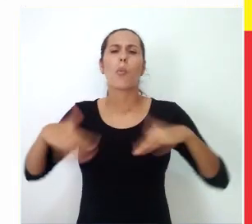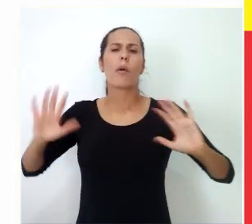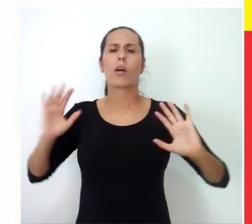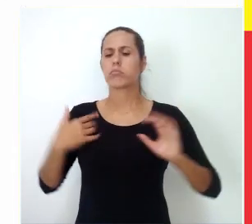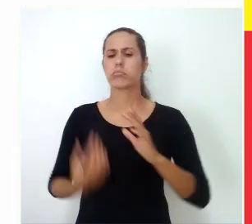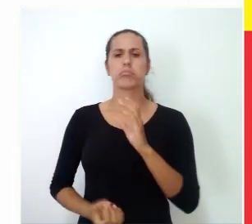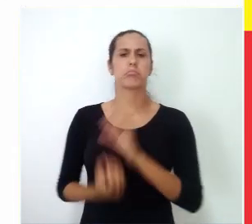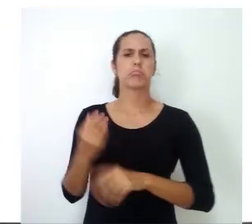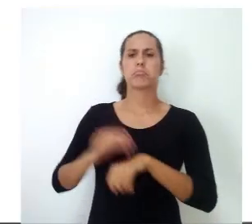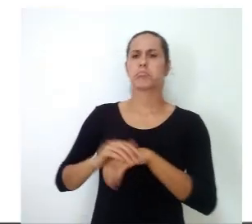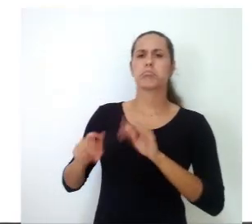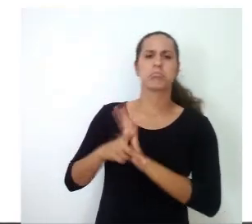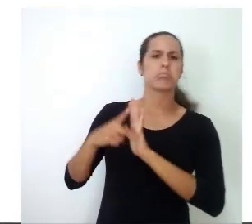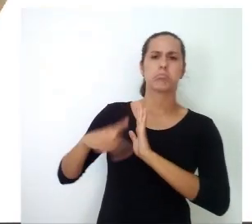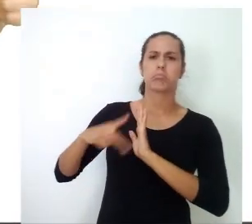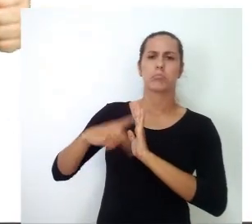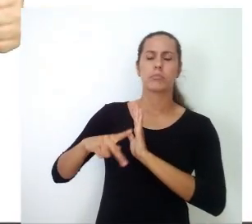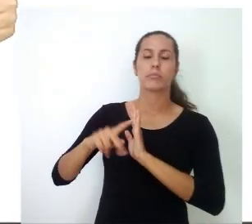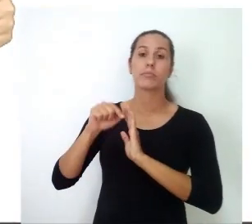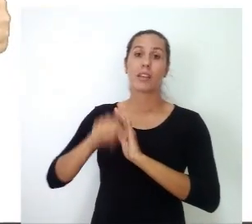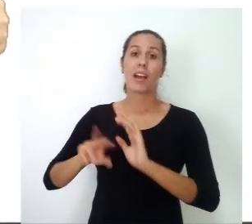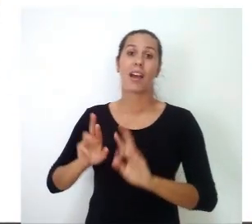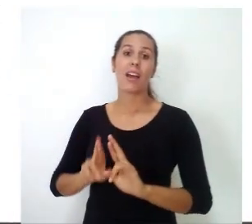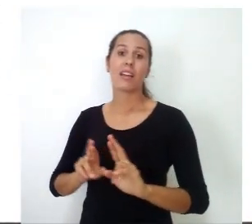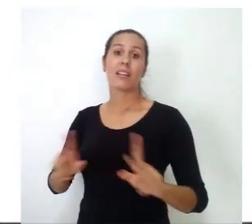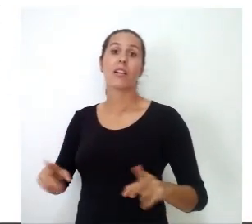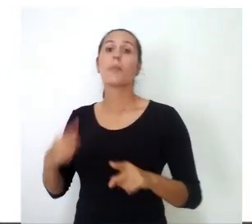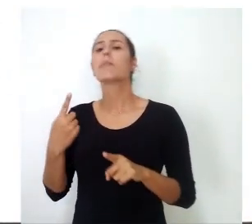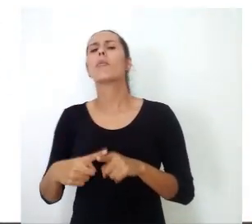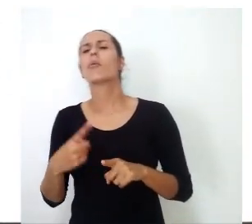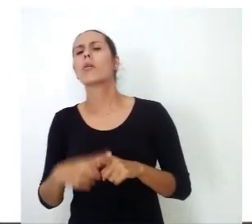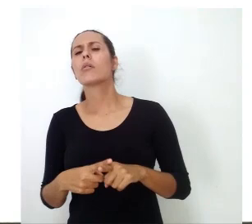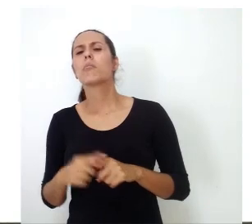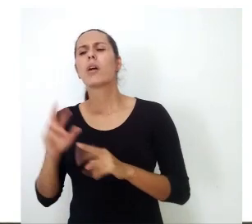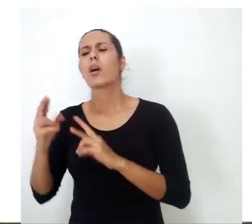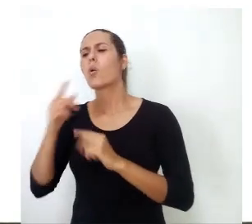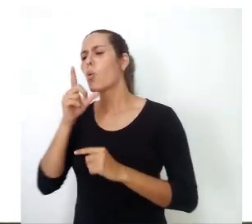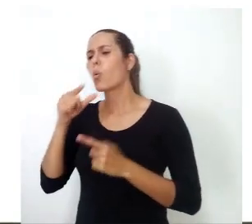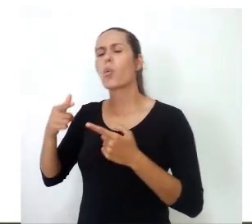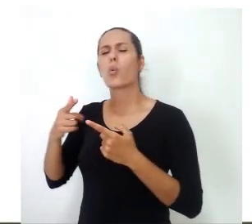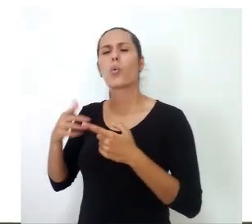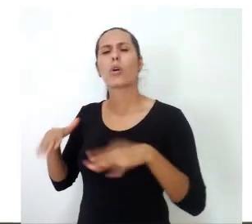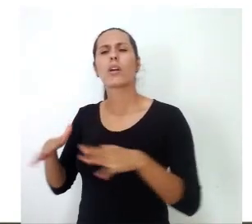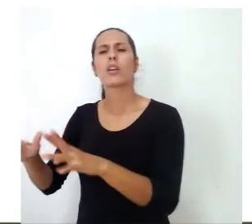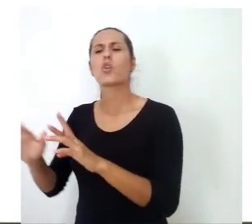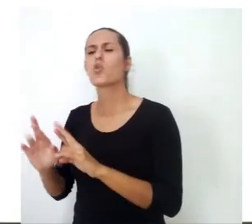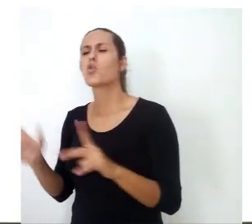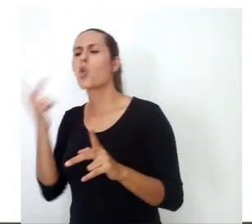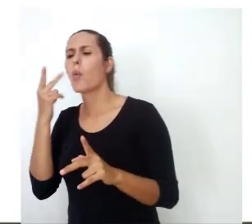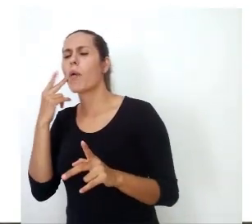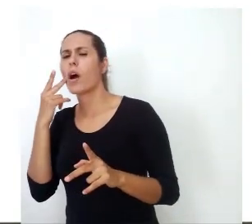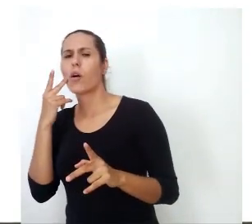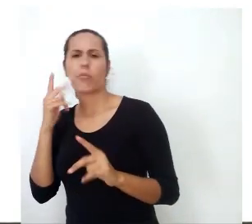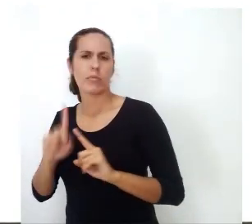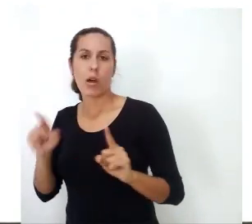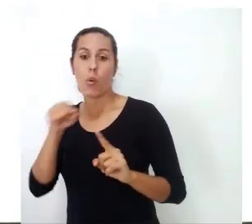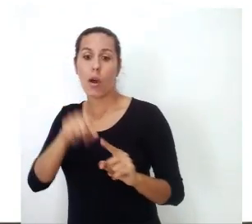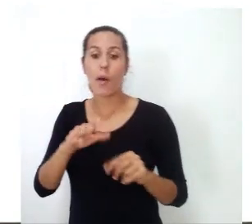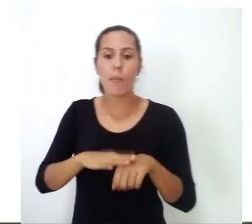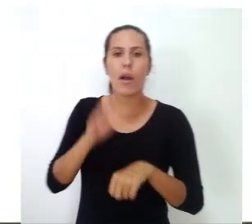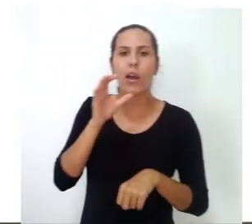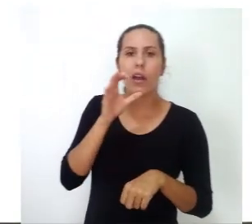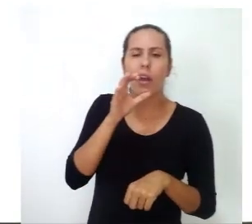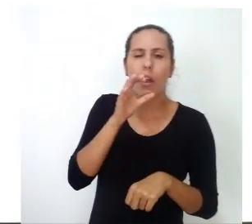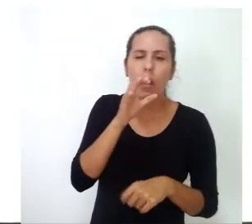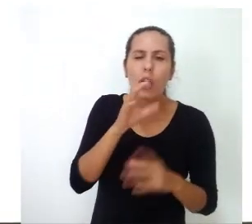tá certo, é diferente apenas por quê, Dantas? Porque ela vai ser mais morna e em